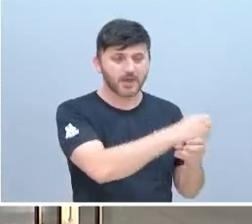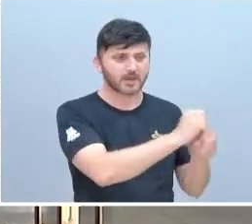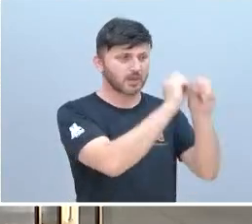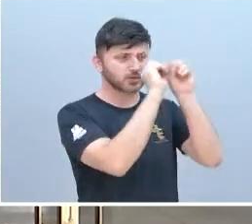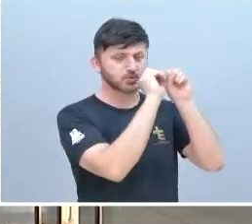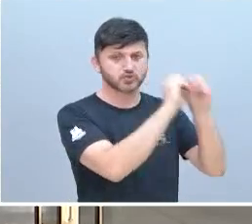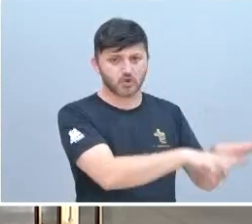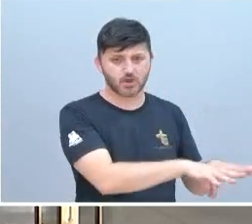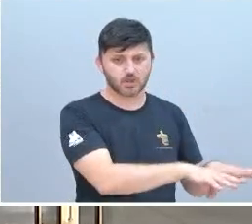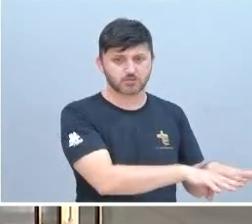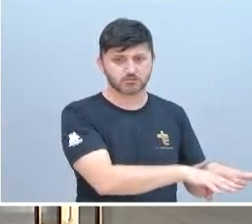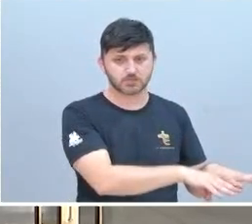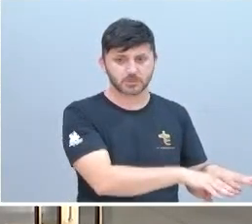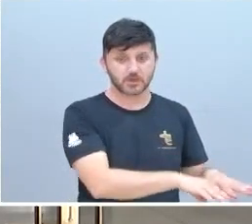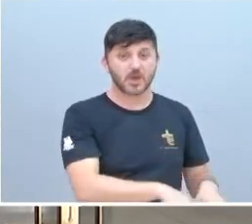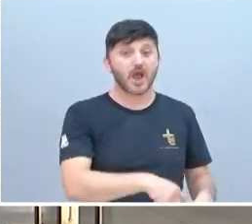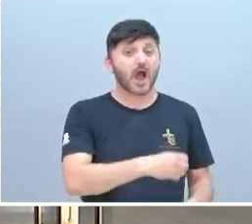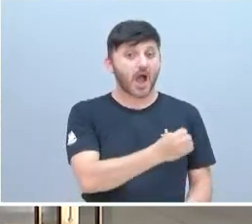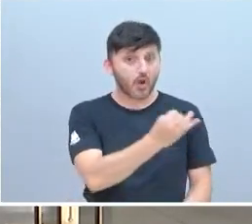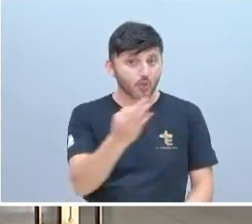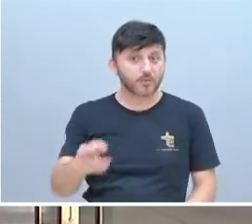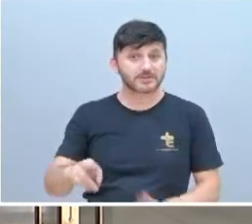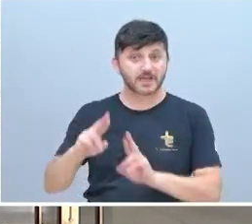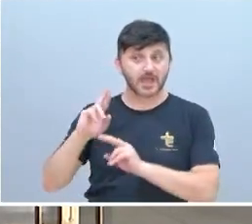para a pessoa, você identifica.